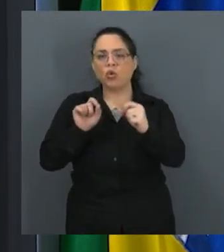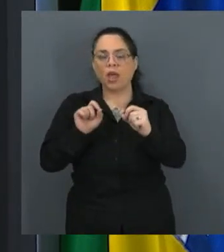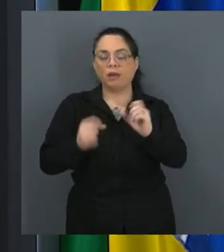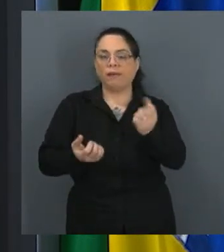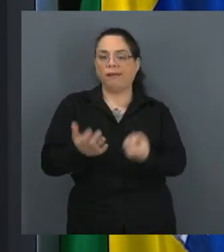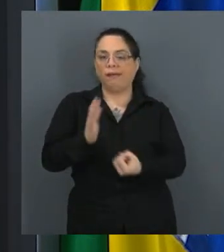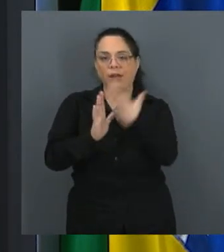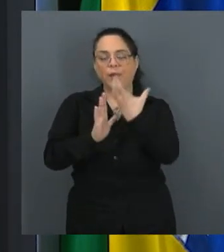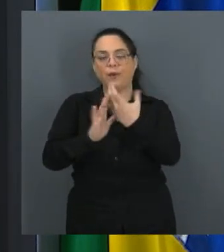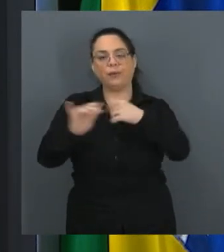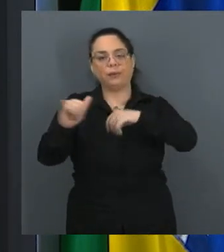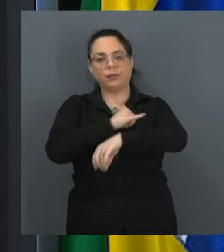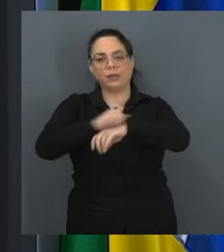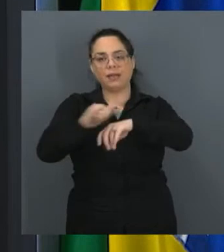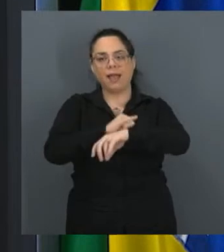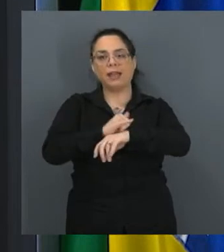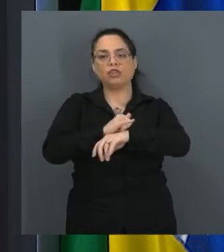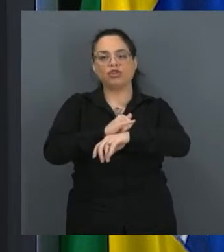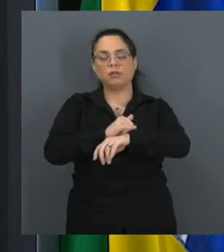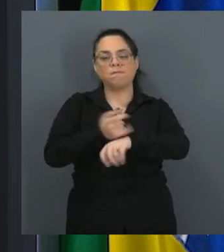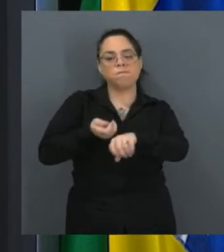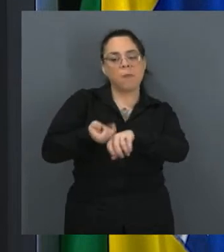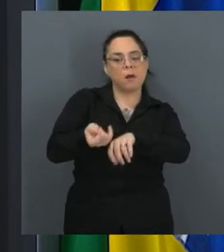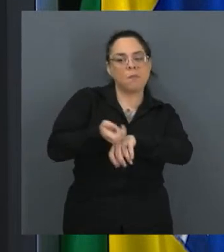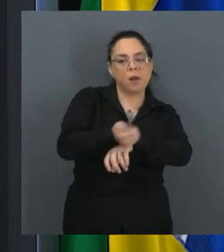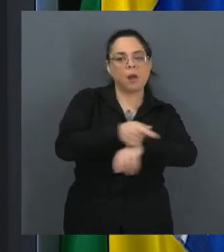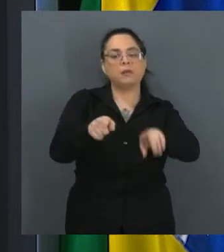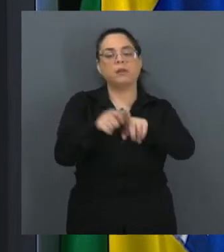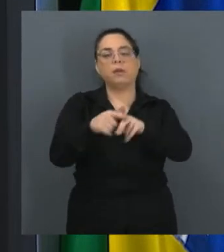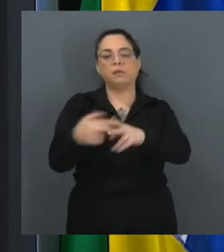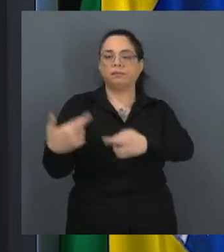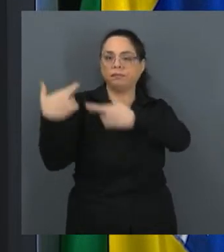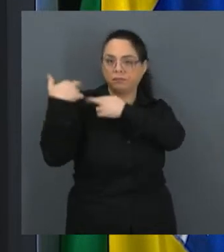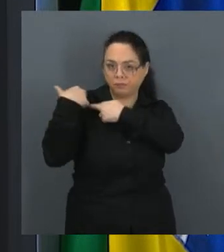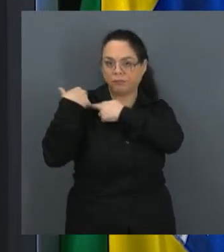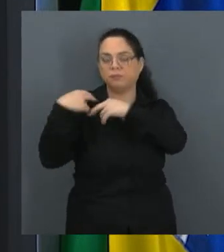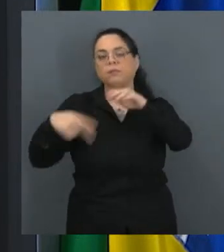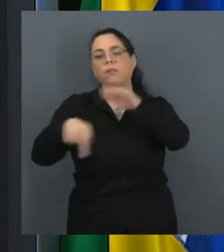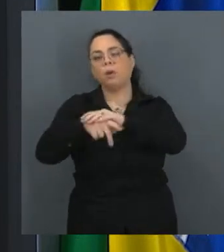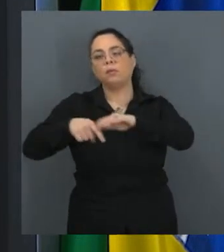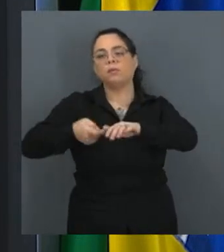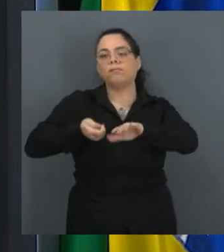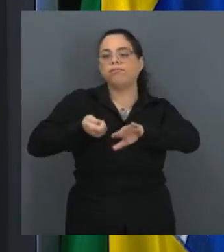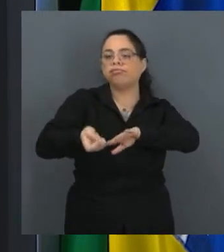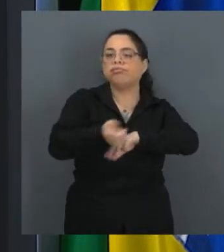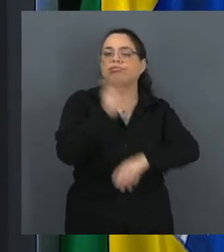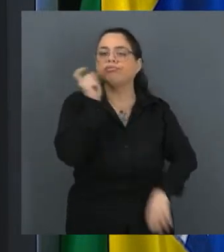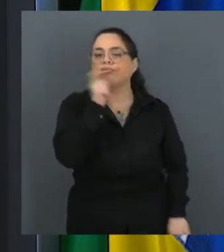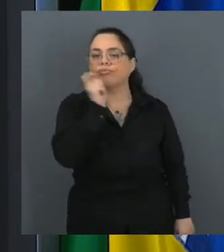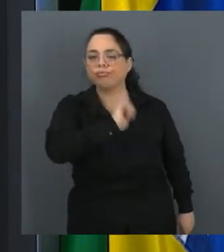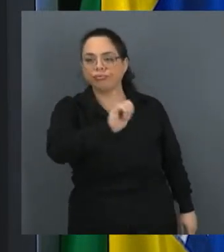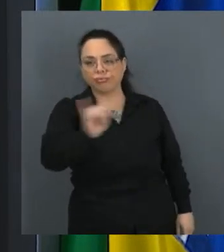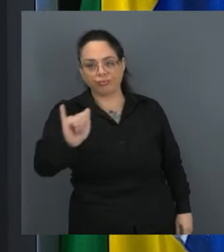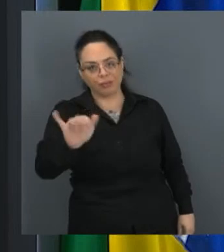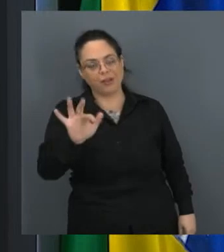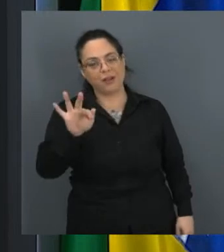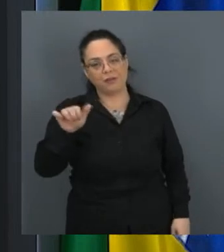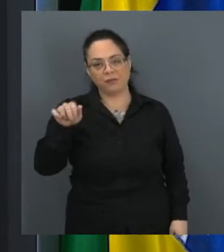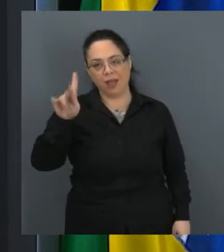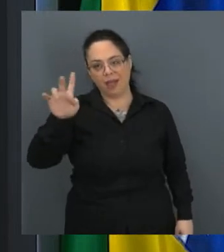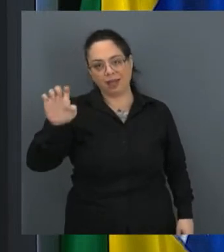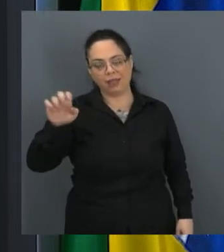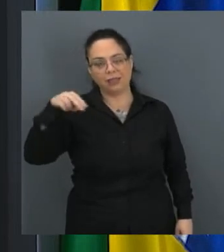medidas de prevenção, combate e responsabilização pela disseminação de notícias falsas nas